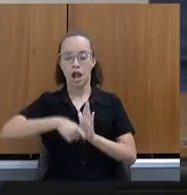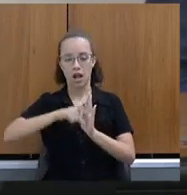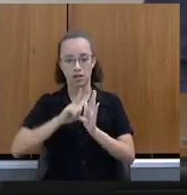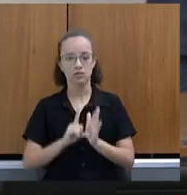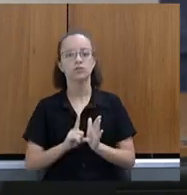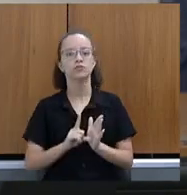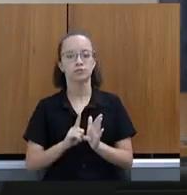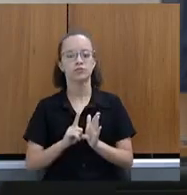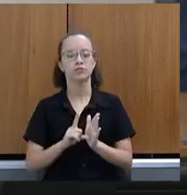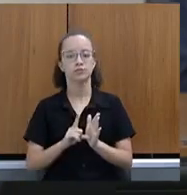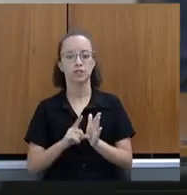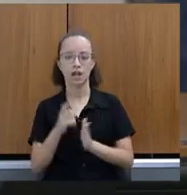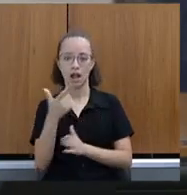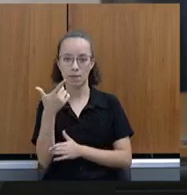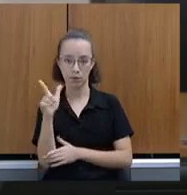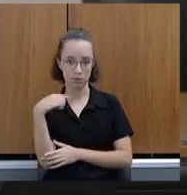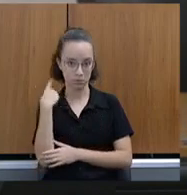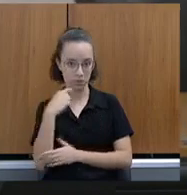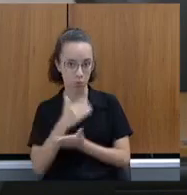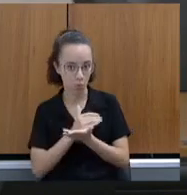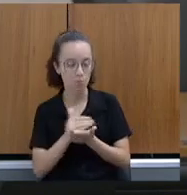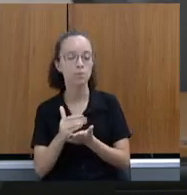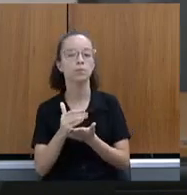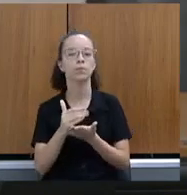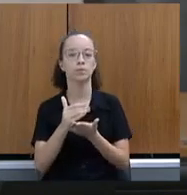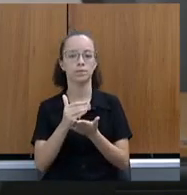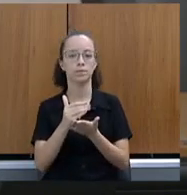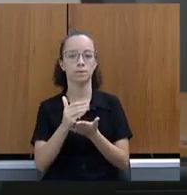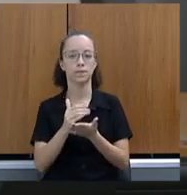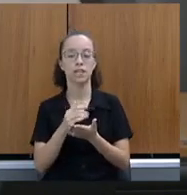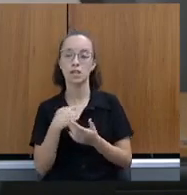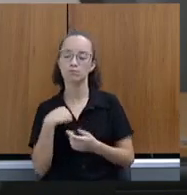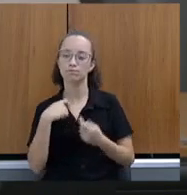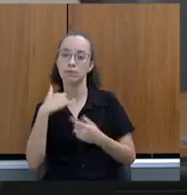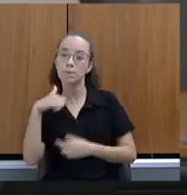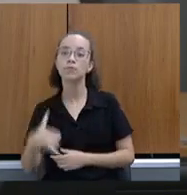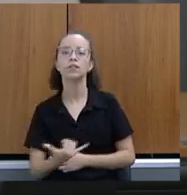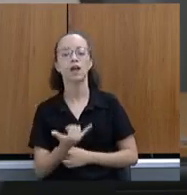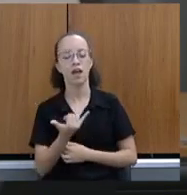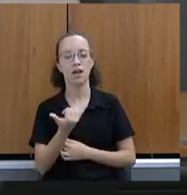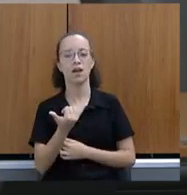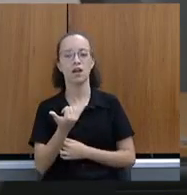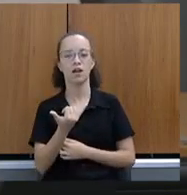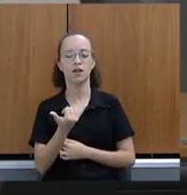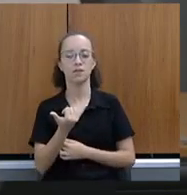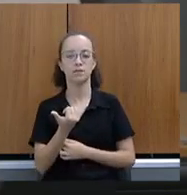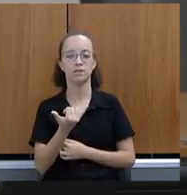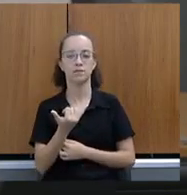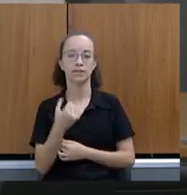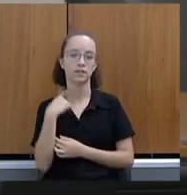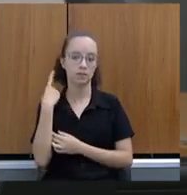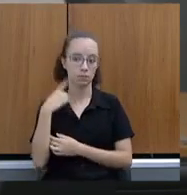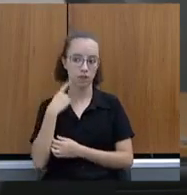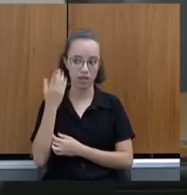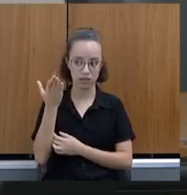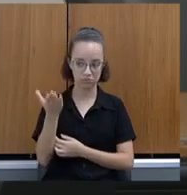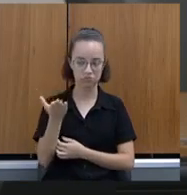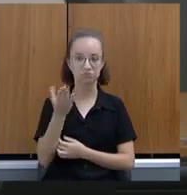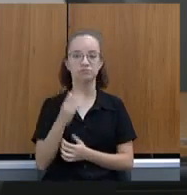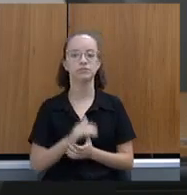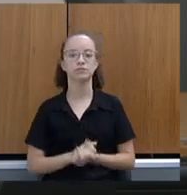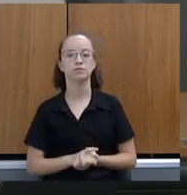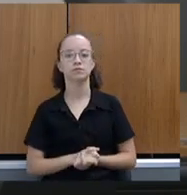que a próxima deputada secretário E aproveitando aí pegando um gancho na fala da deputada Leninha